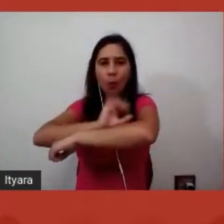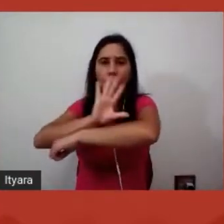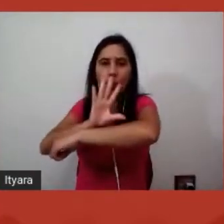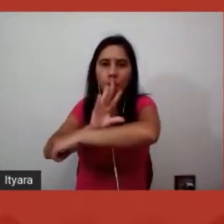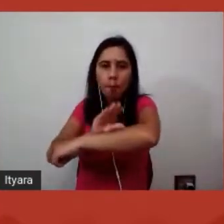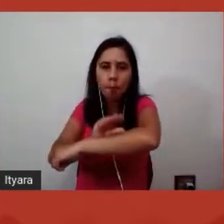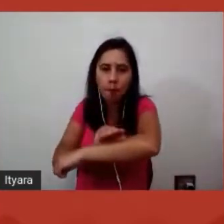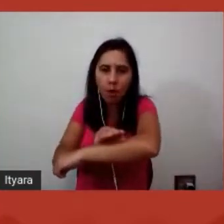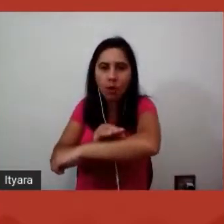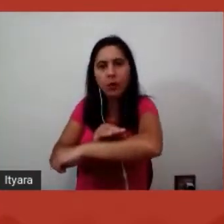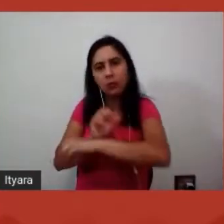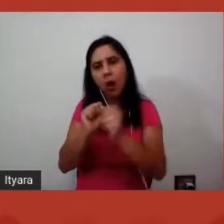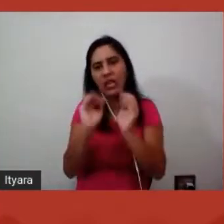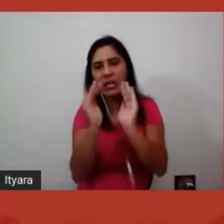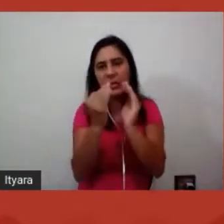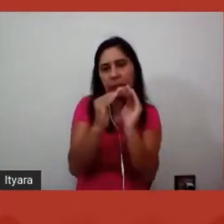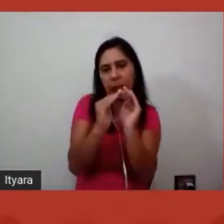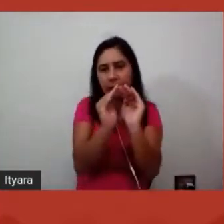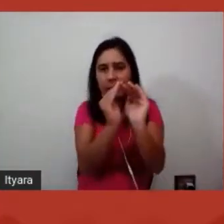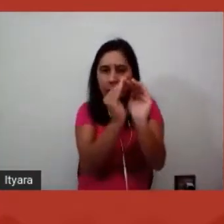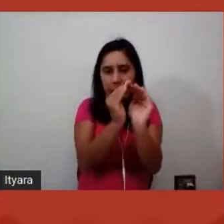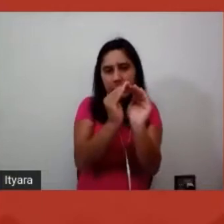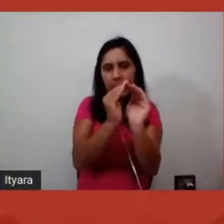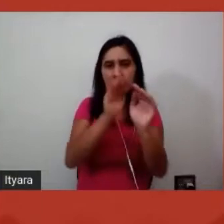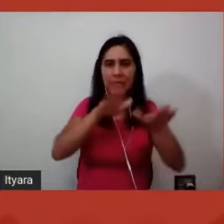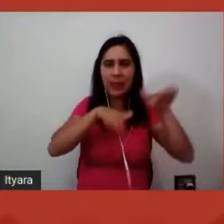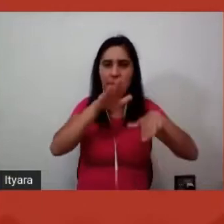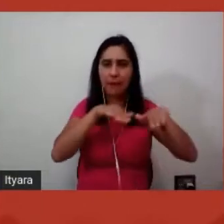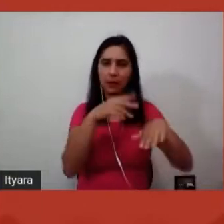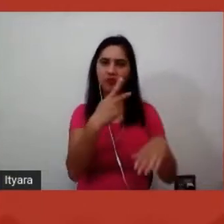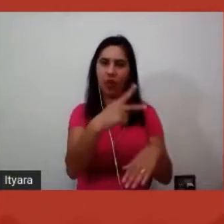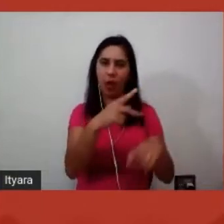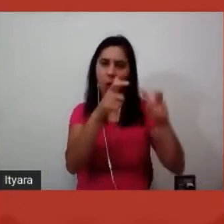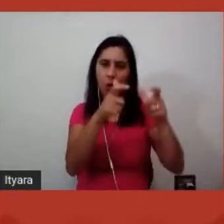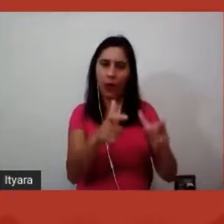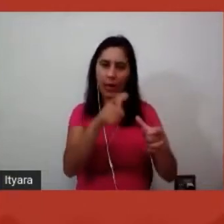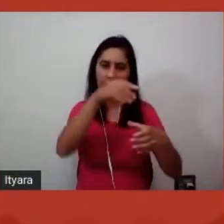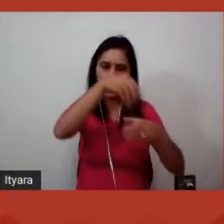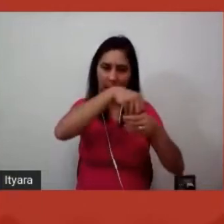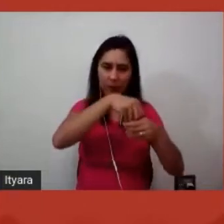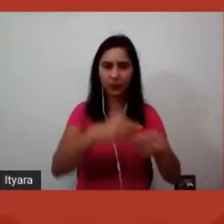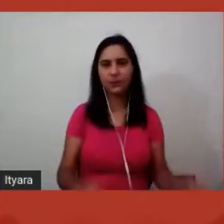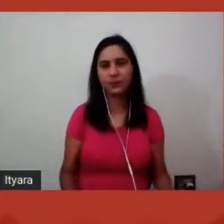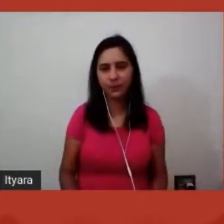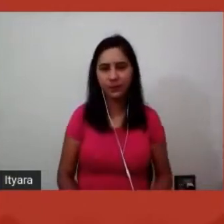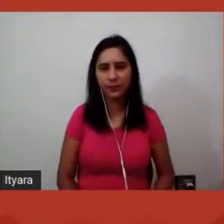se conformar mais conforme a pressão que ele sofre. Né?